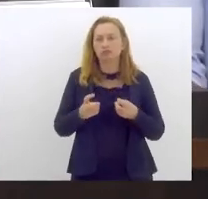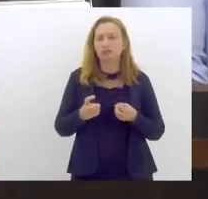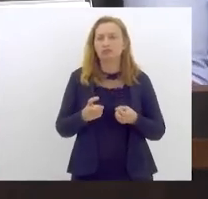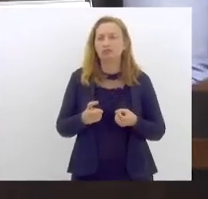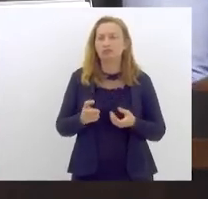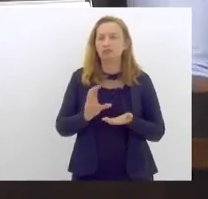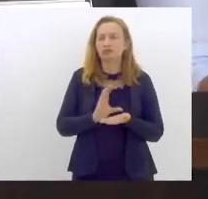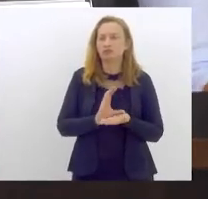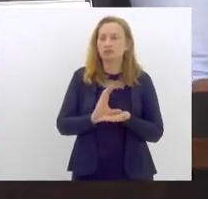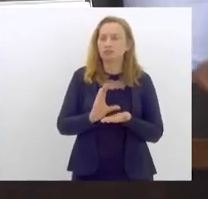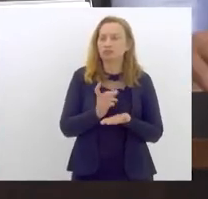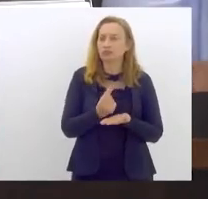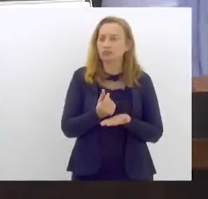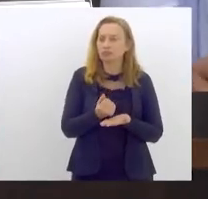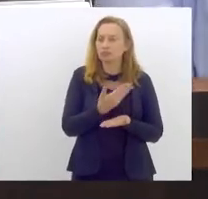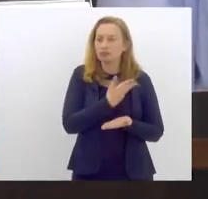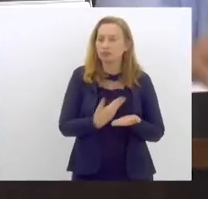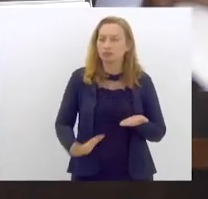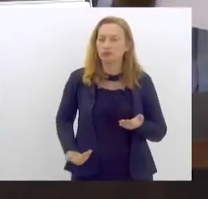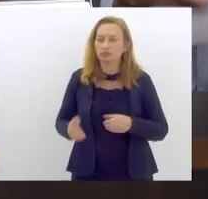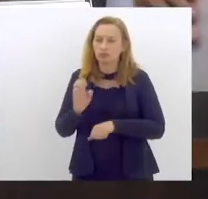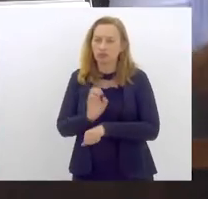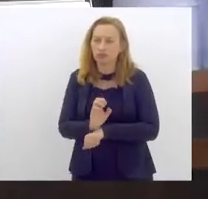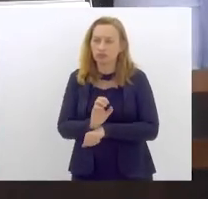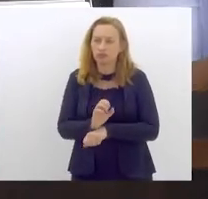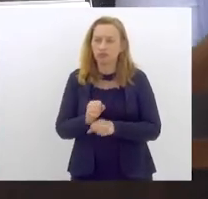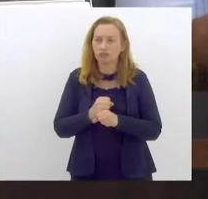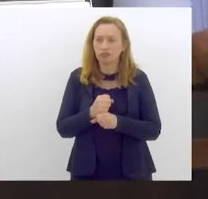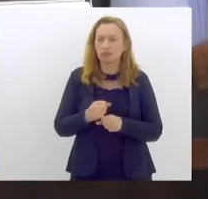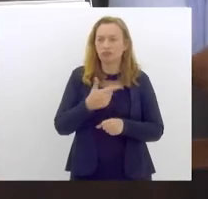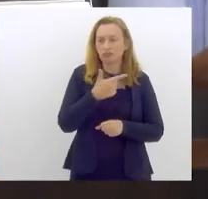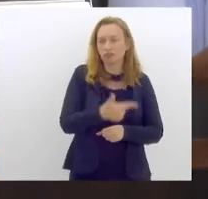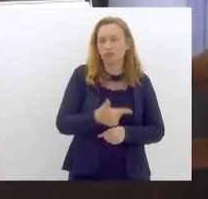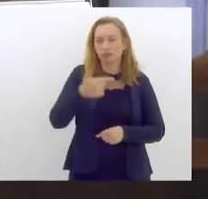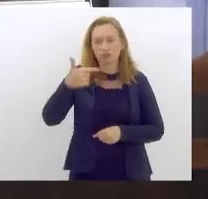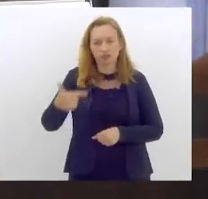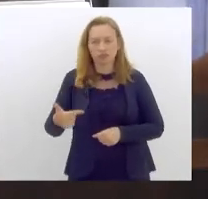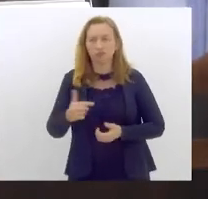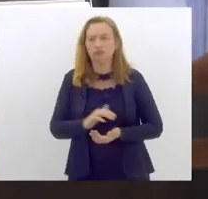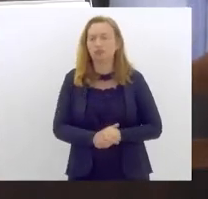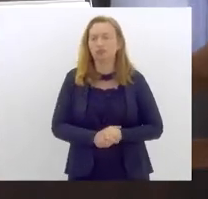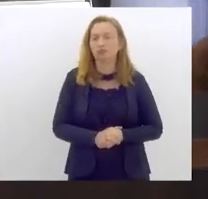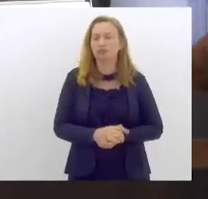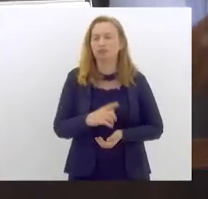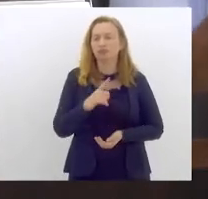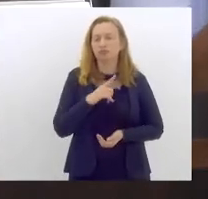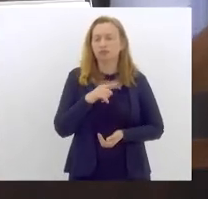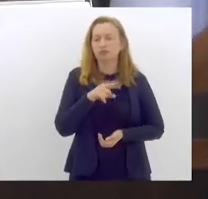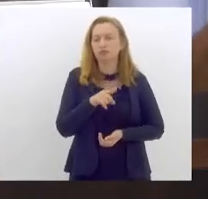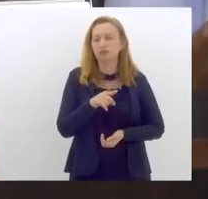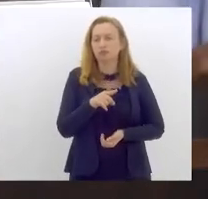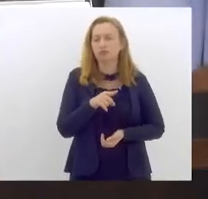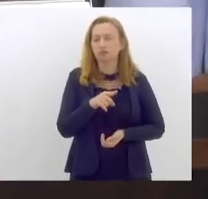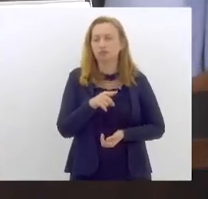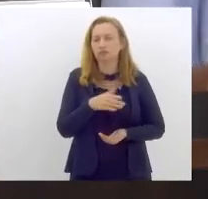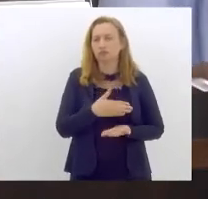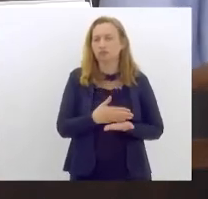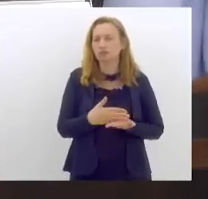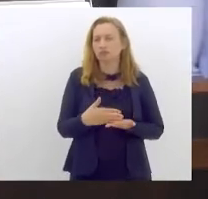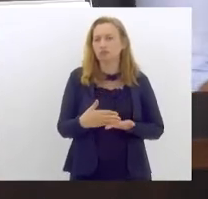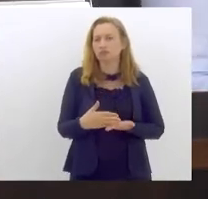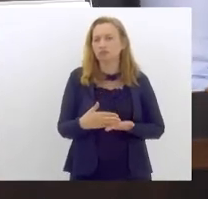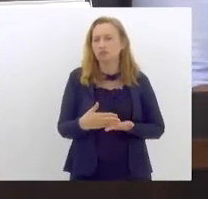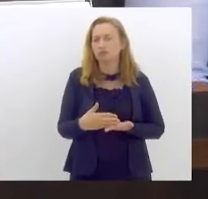do Estado previsto para o ano de 2022 nós tínhamos ali inicialmente